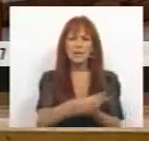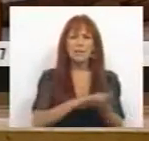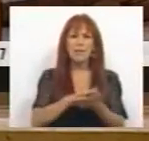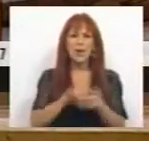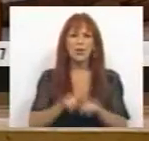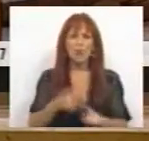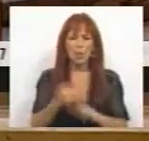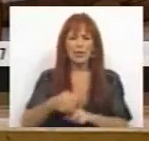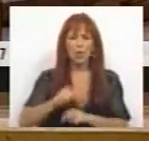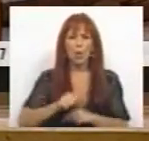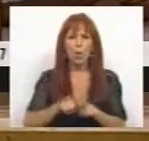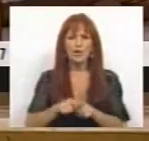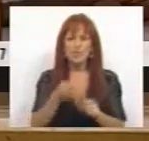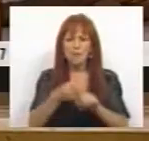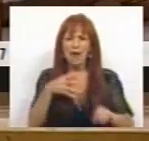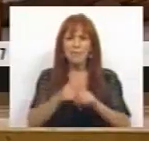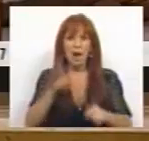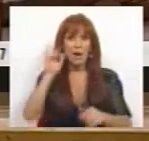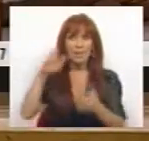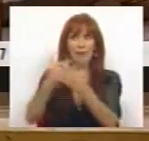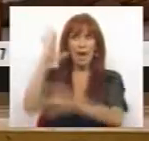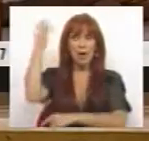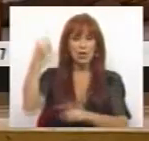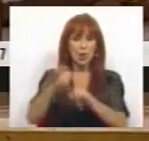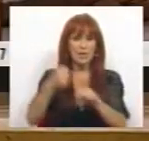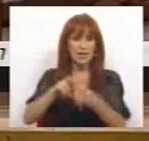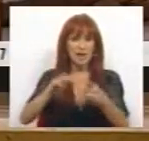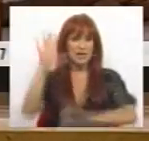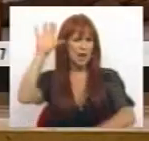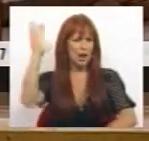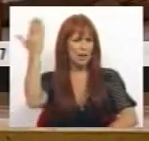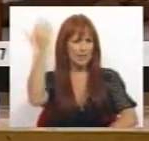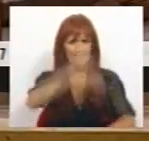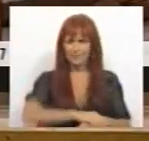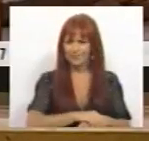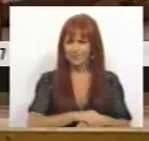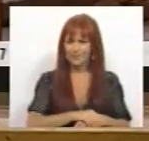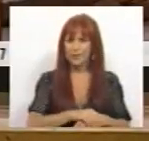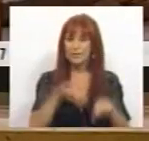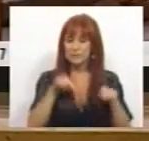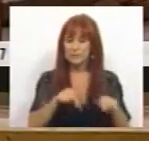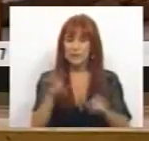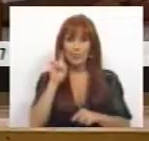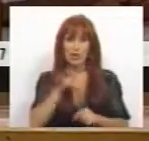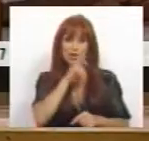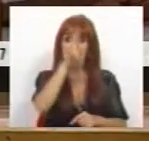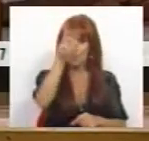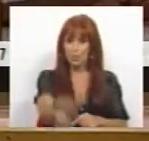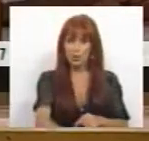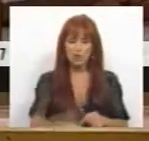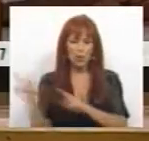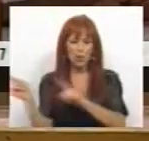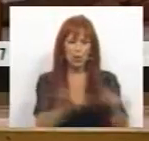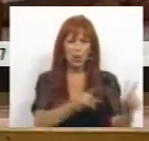alicerce para o combate à emissão de gases com efeito estufa e ao combate às alterações climáticas. E nesta importante resposta,